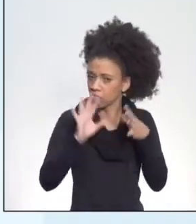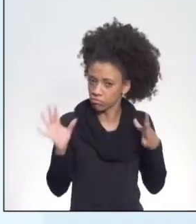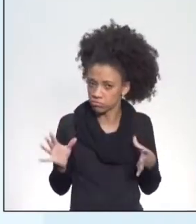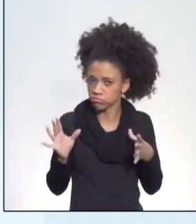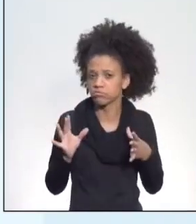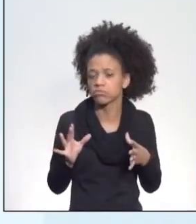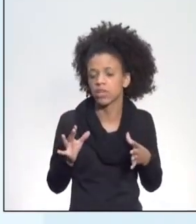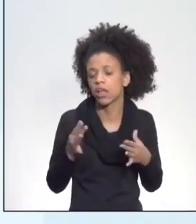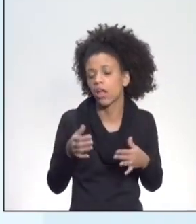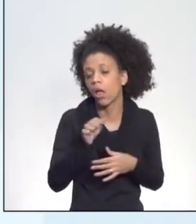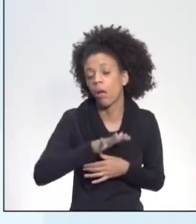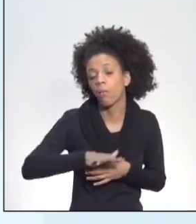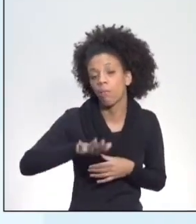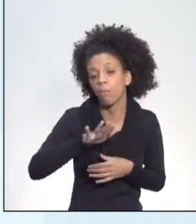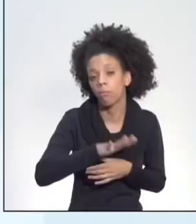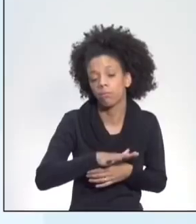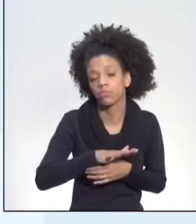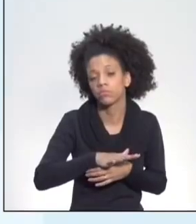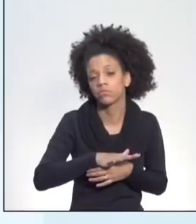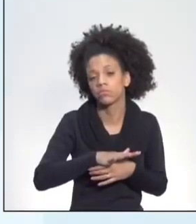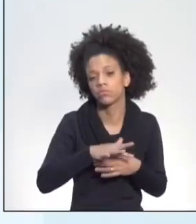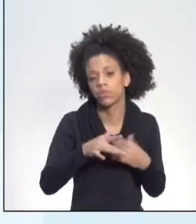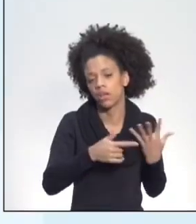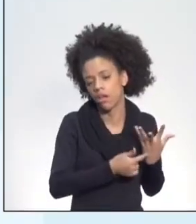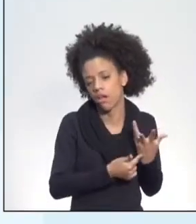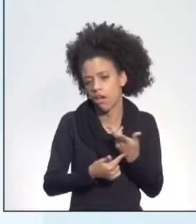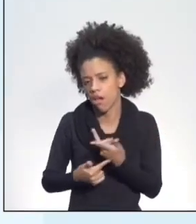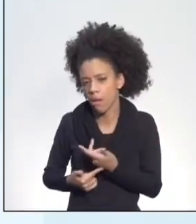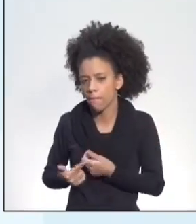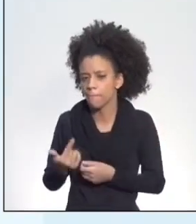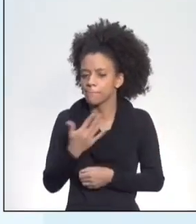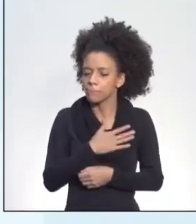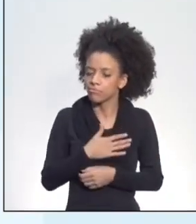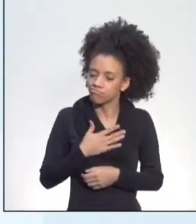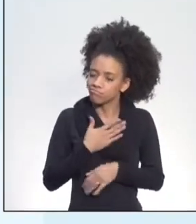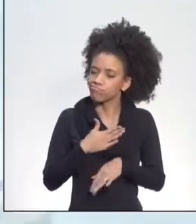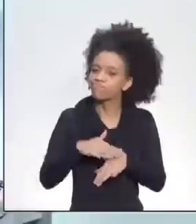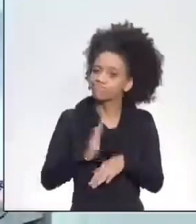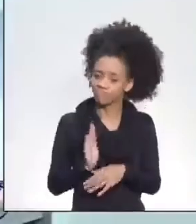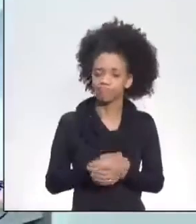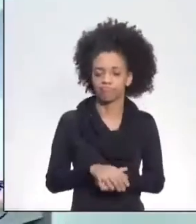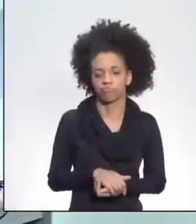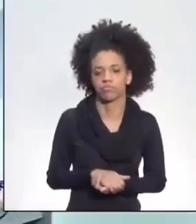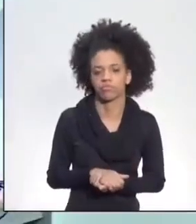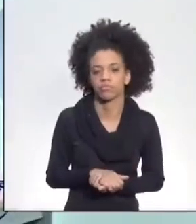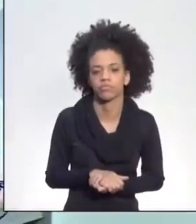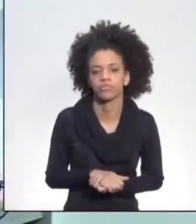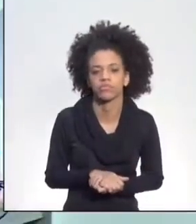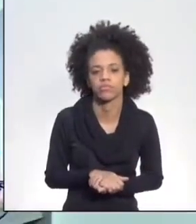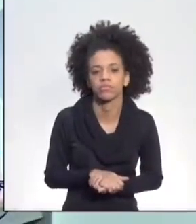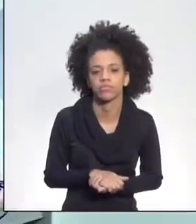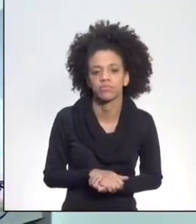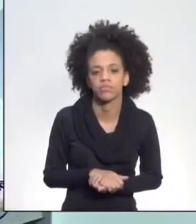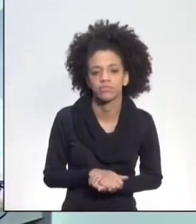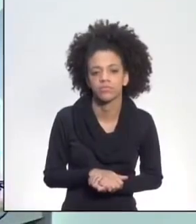maior fruição, um ambiente, né, artístico, um ambiente mais agradável, mais gostoso aí aos nossos olhos. Tá bom?